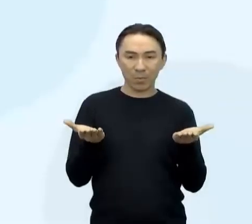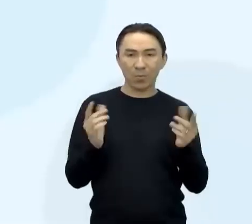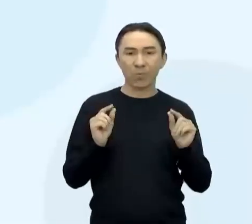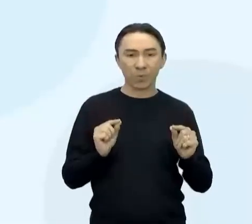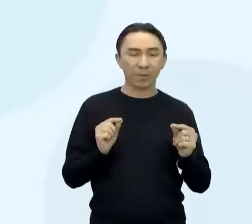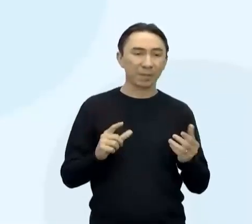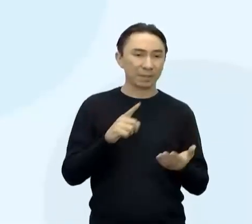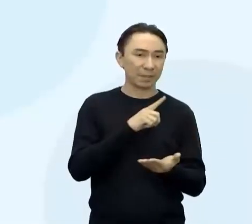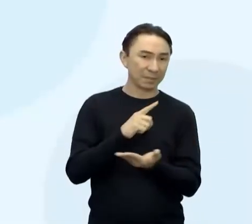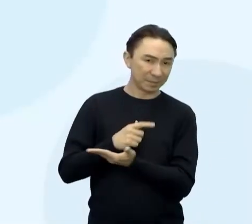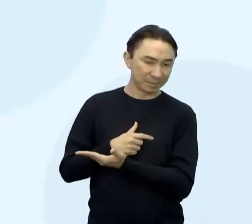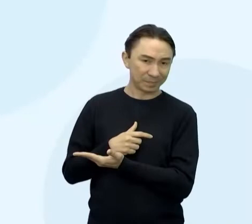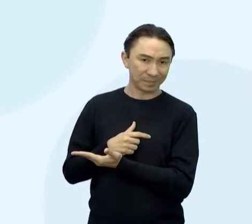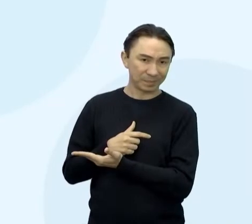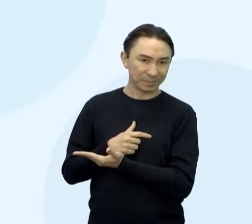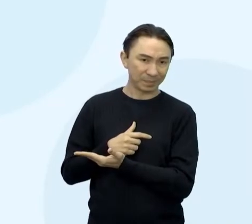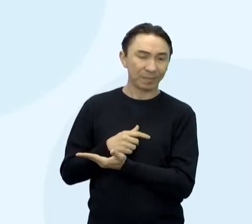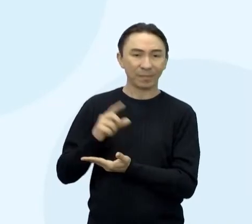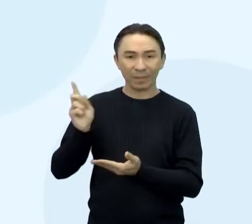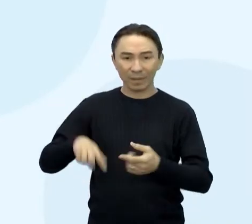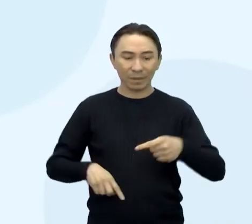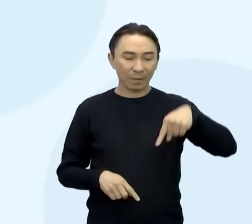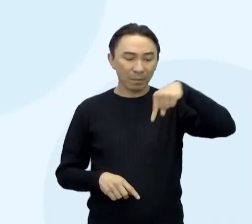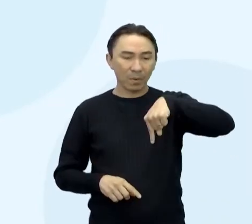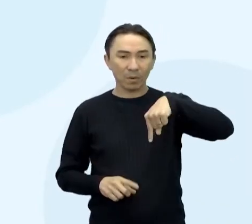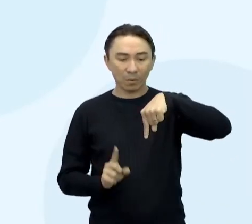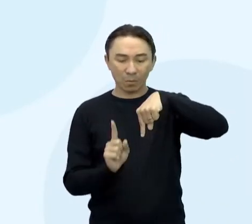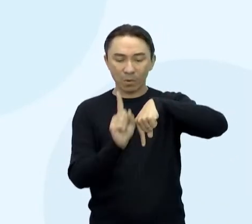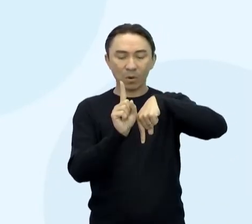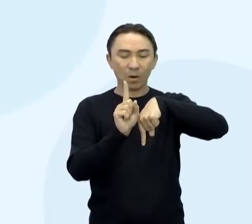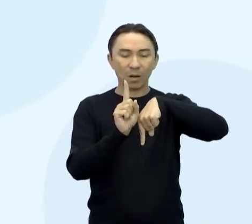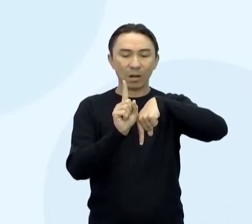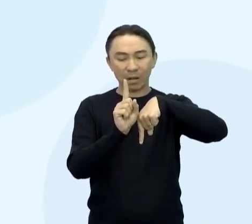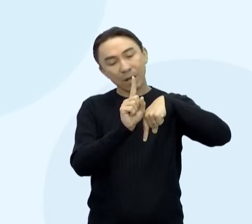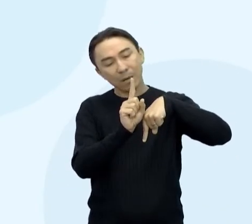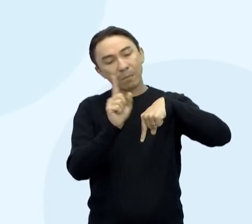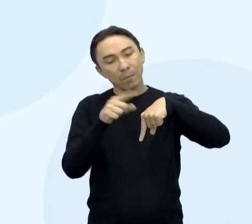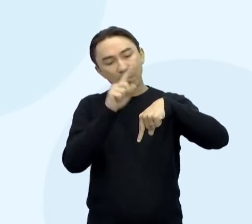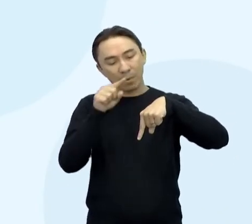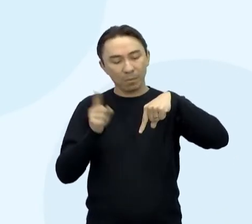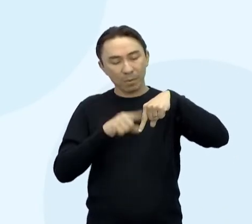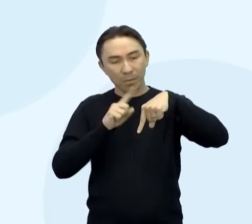você, que a força resultante é igual a zero. Tá?